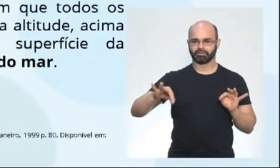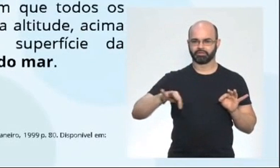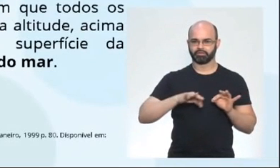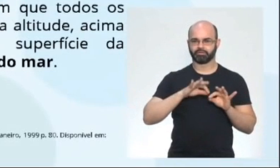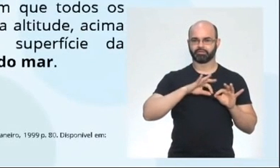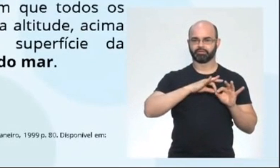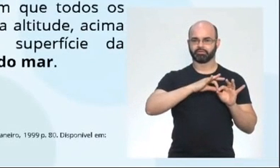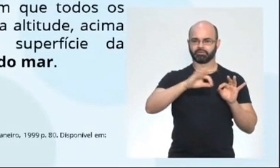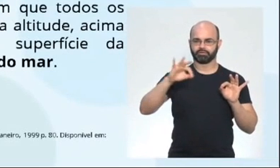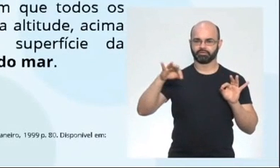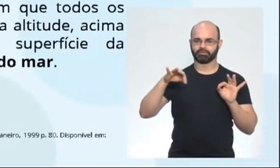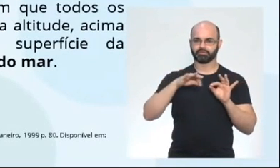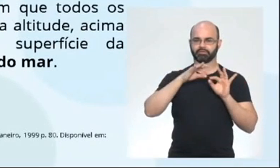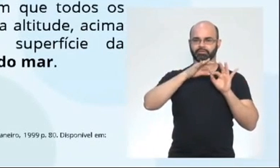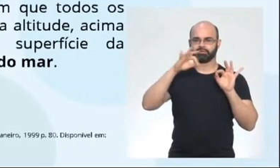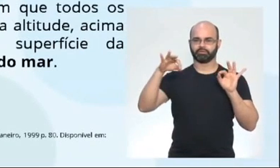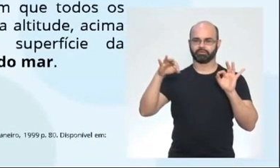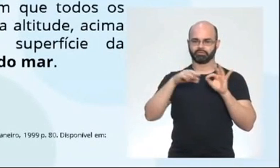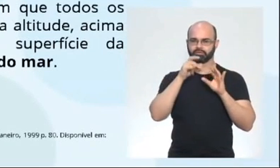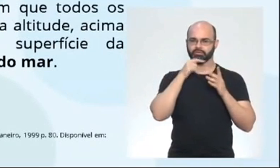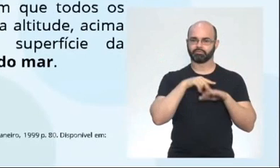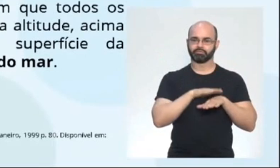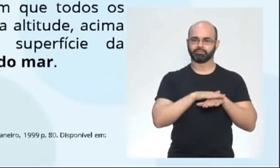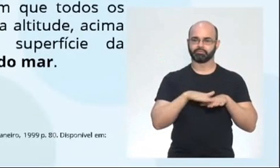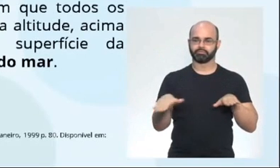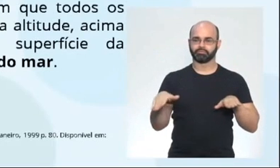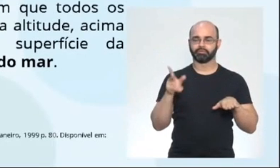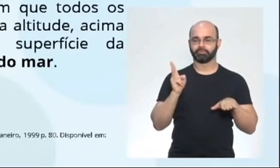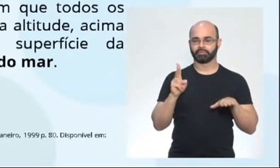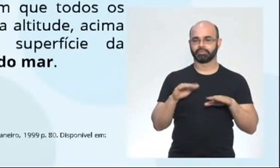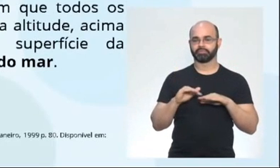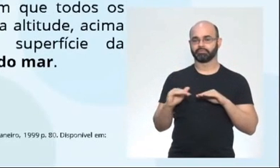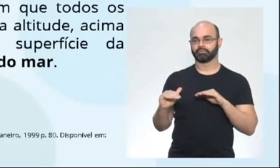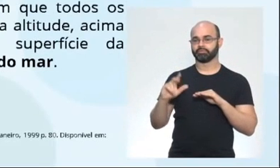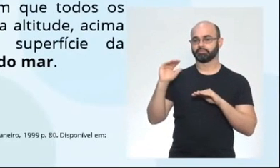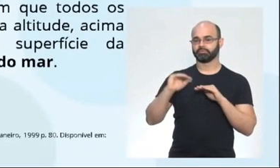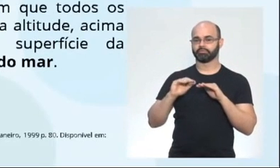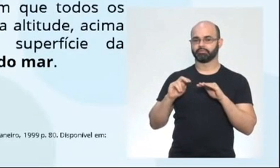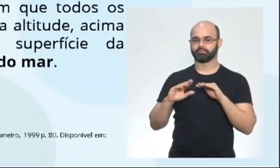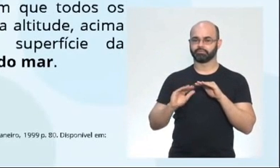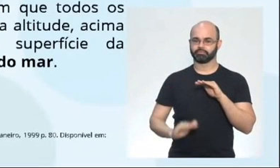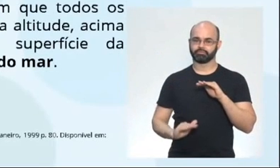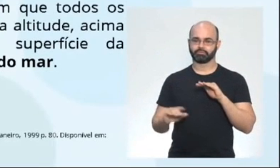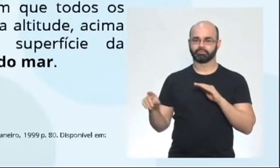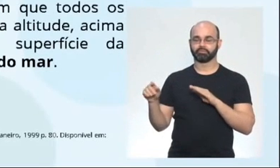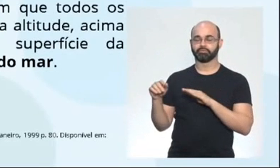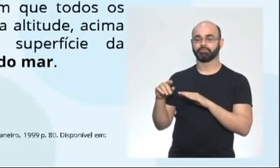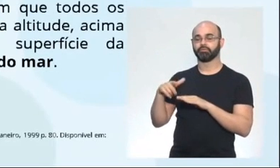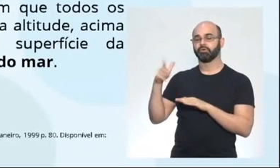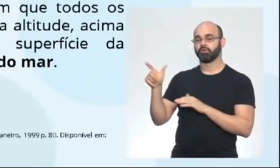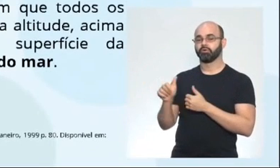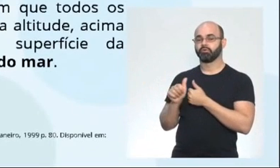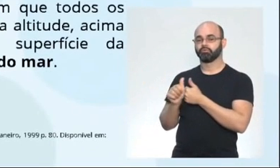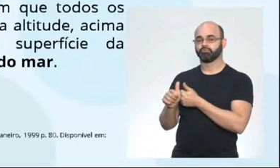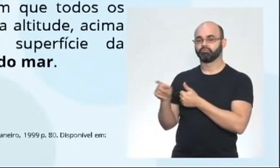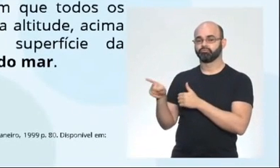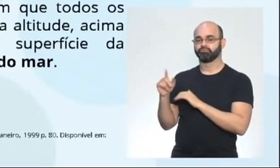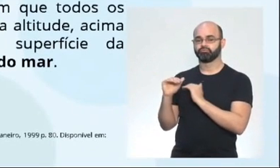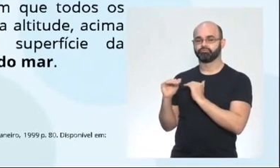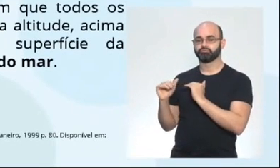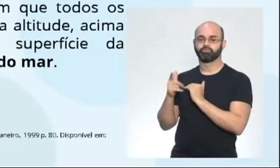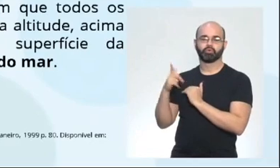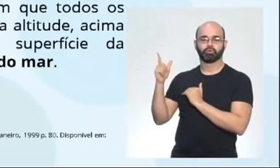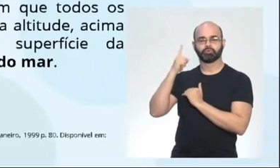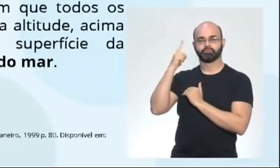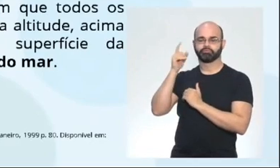linha têm a mesma altitude, acima ou abaixo de uma determinada superfície da referência. Geralmente é o que